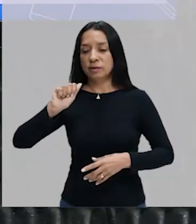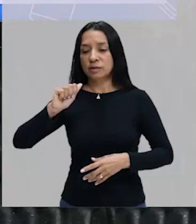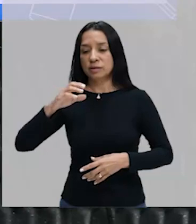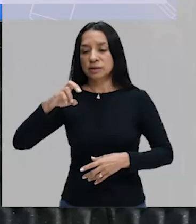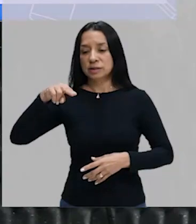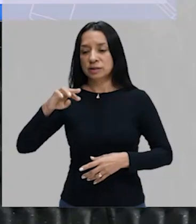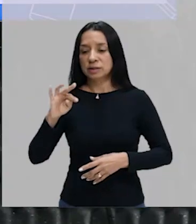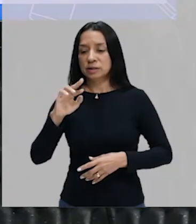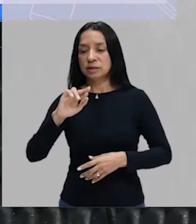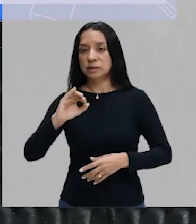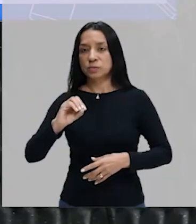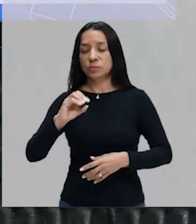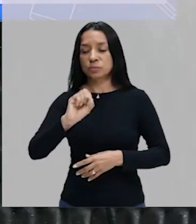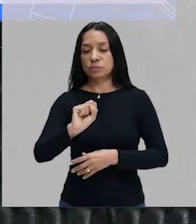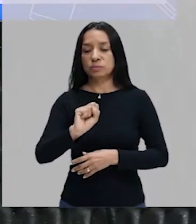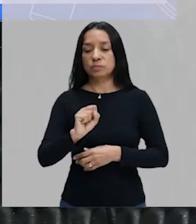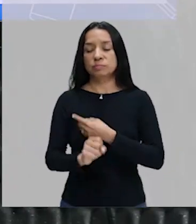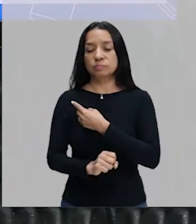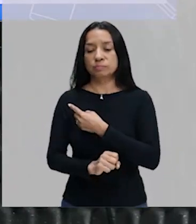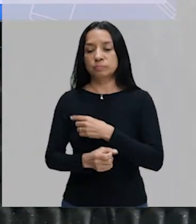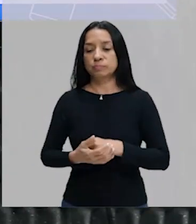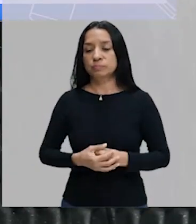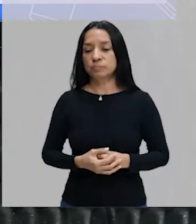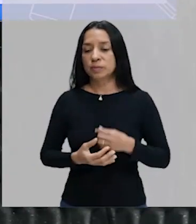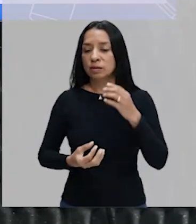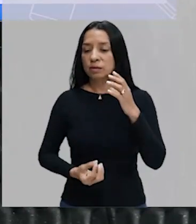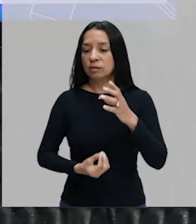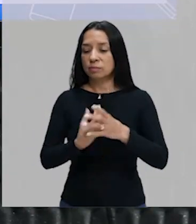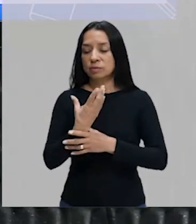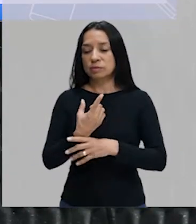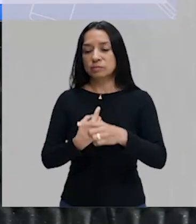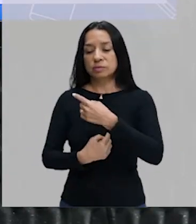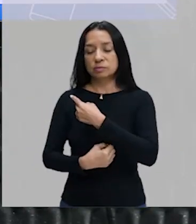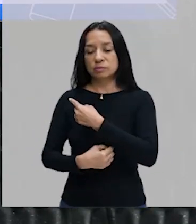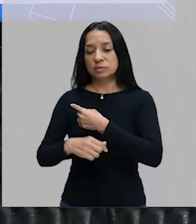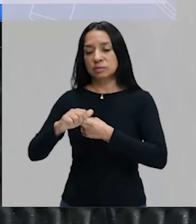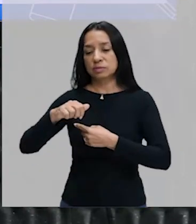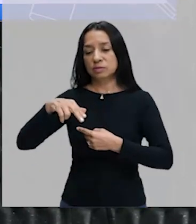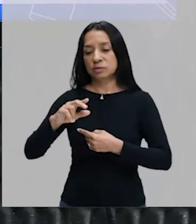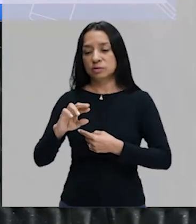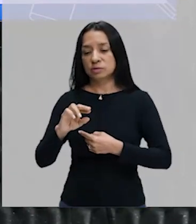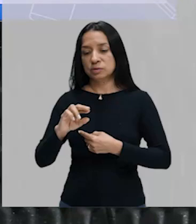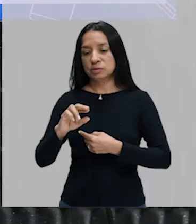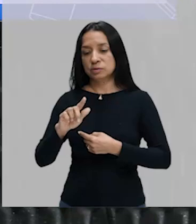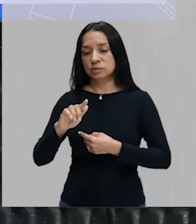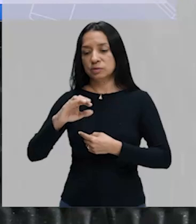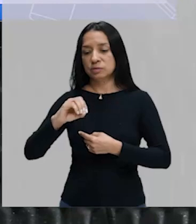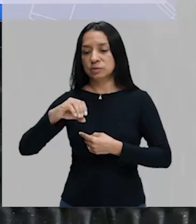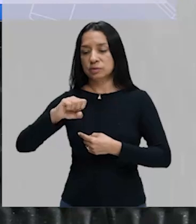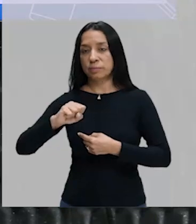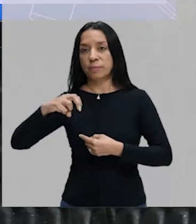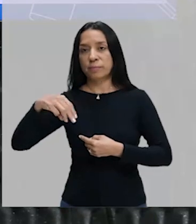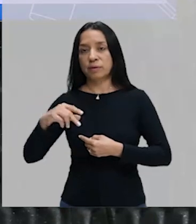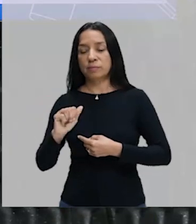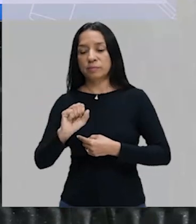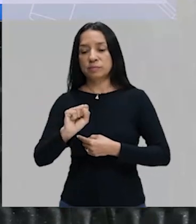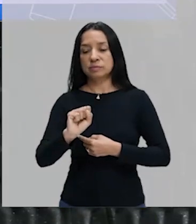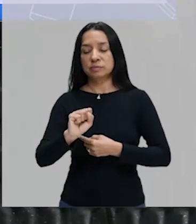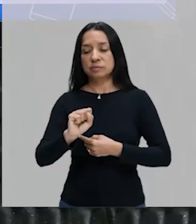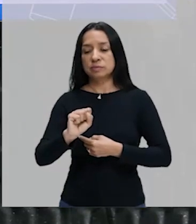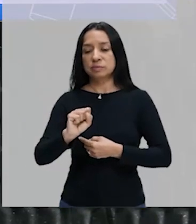produzem placenta, tá? E aparecimento das angiospermas, foi no período Cretáceo. Os mamíferos ainda